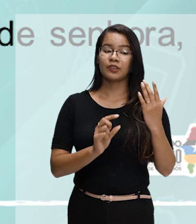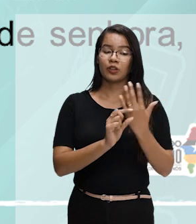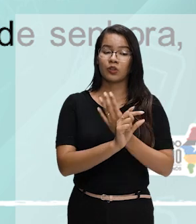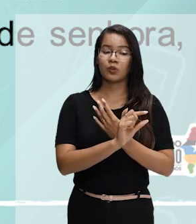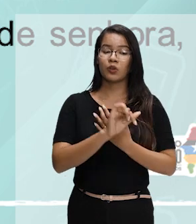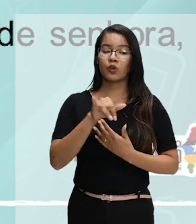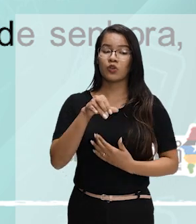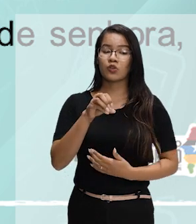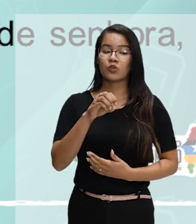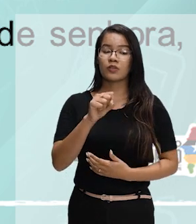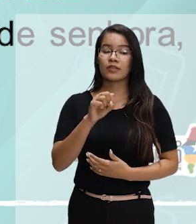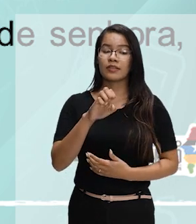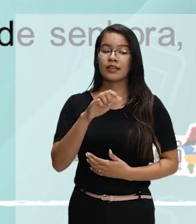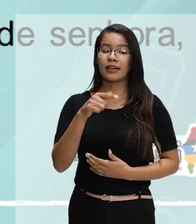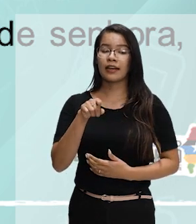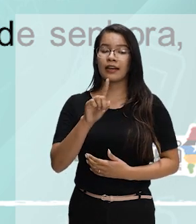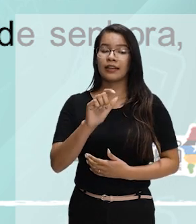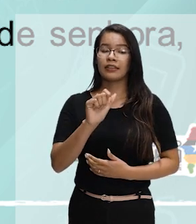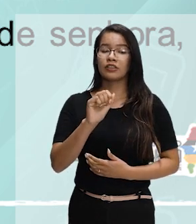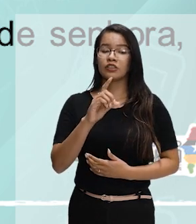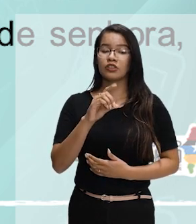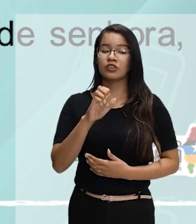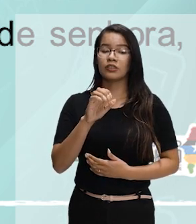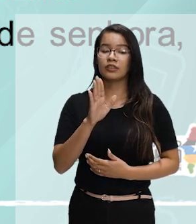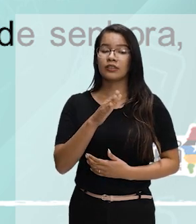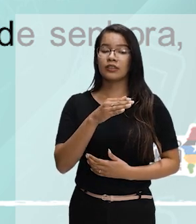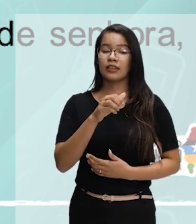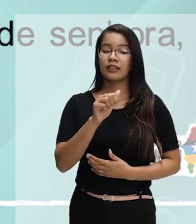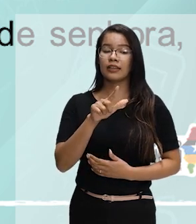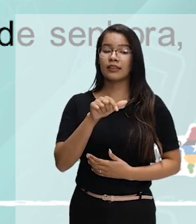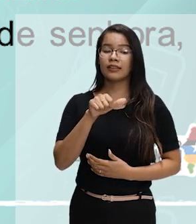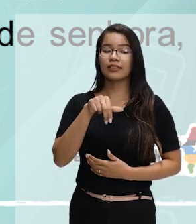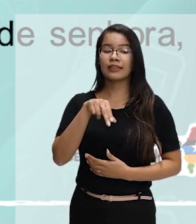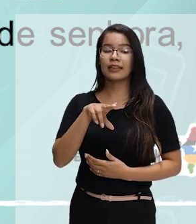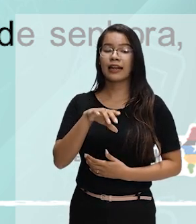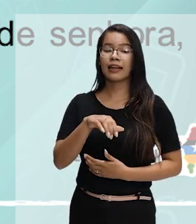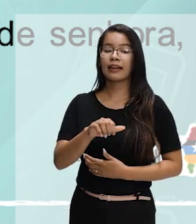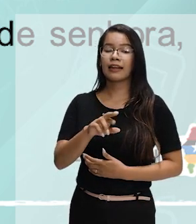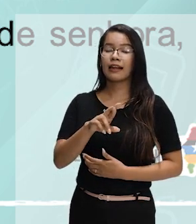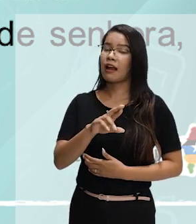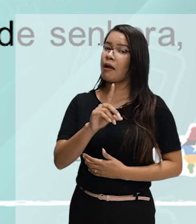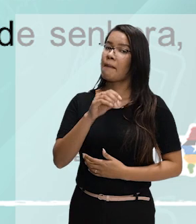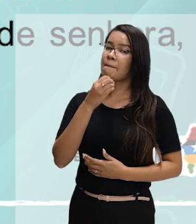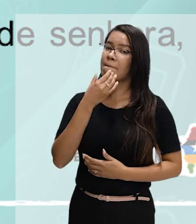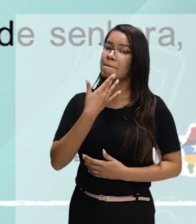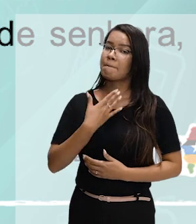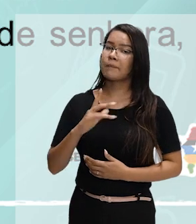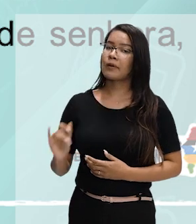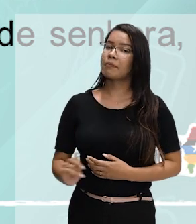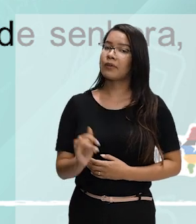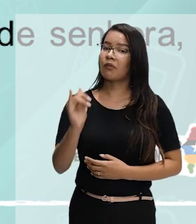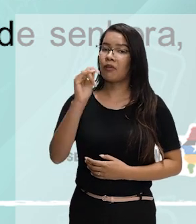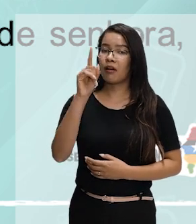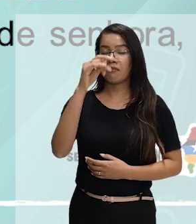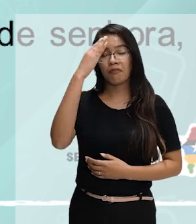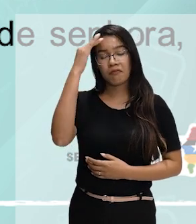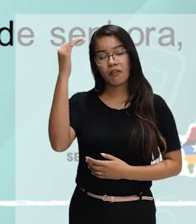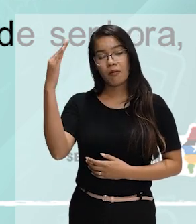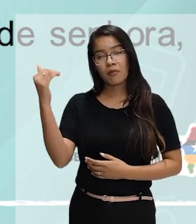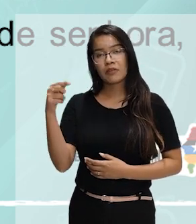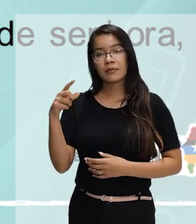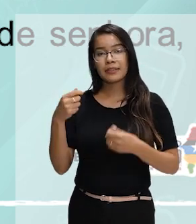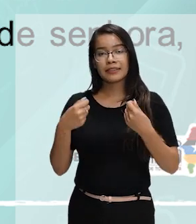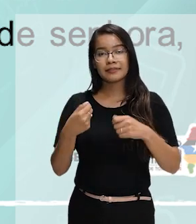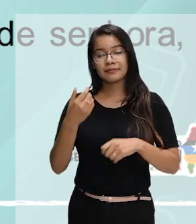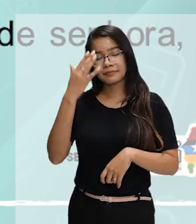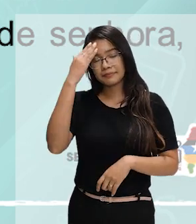autores. É importante você conhecer, é importante você saber o resumo, porque isso vai cair numa prova de vestibular e aí você vai ficar de